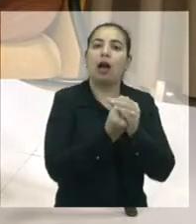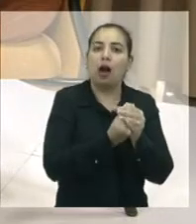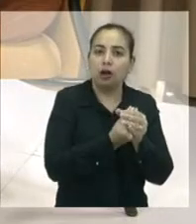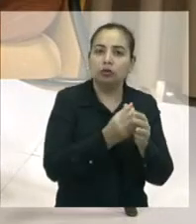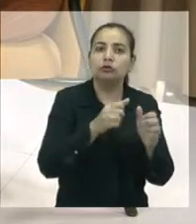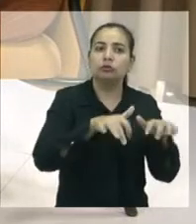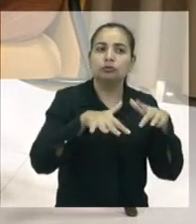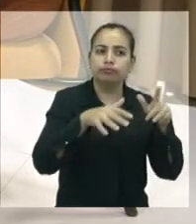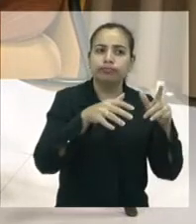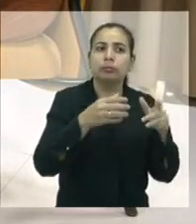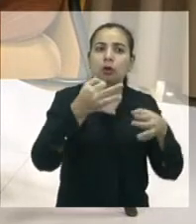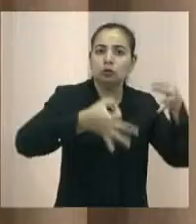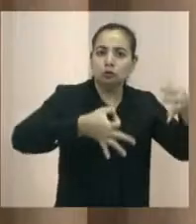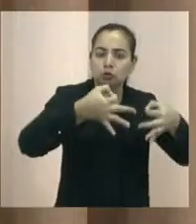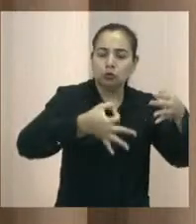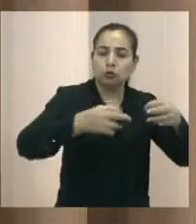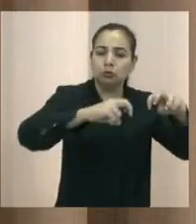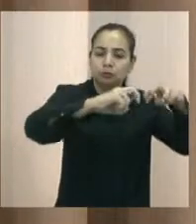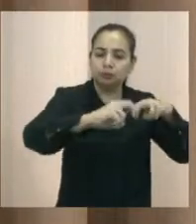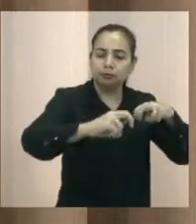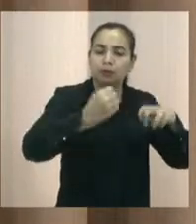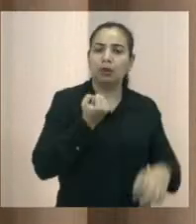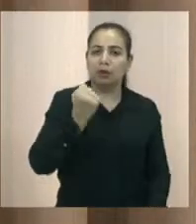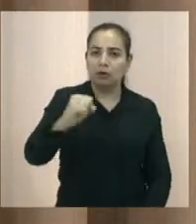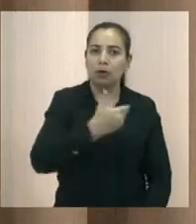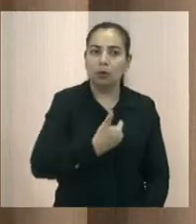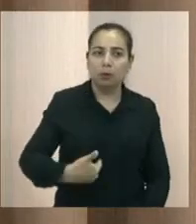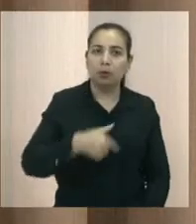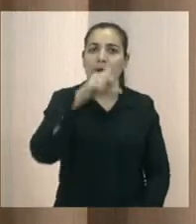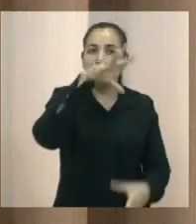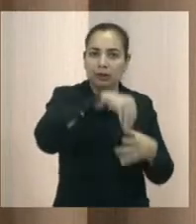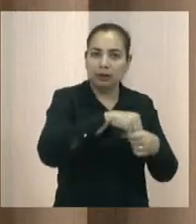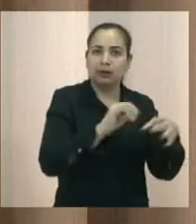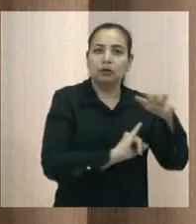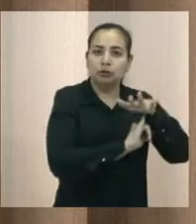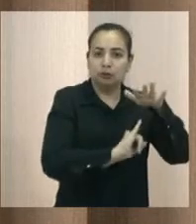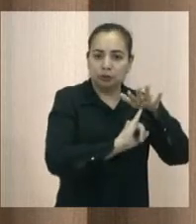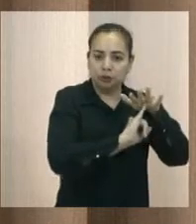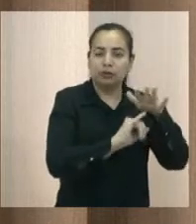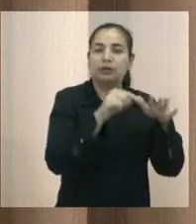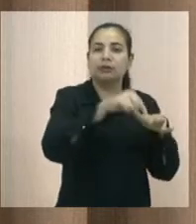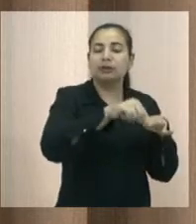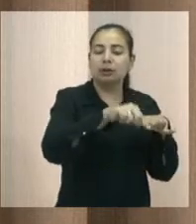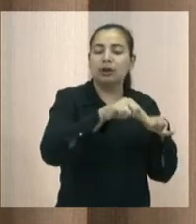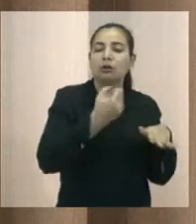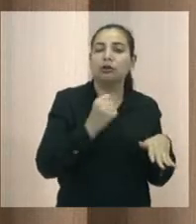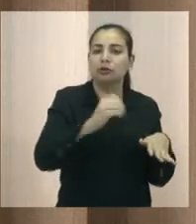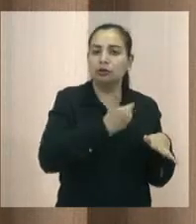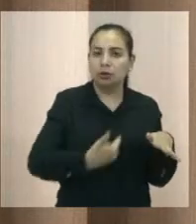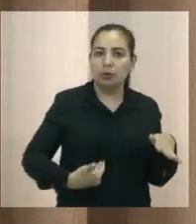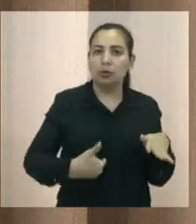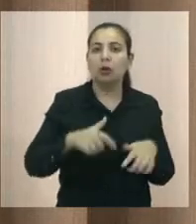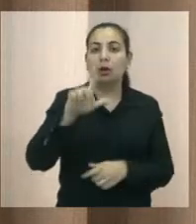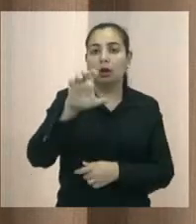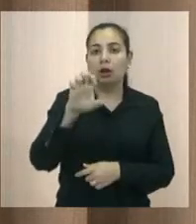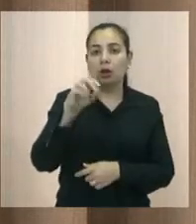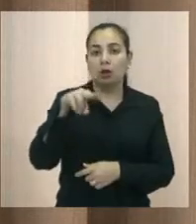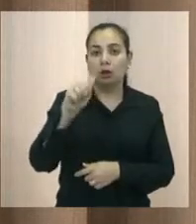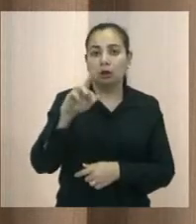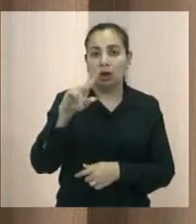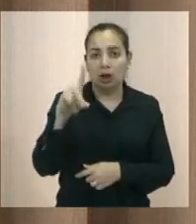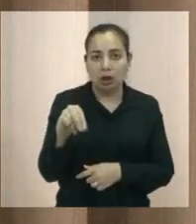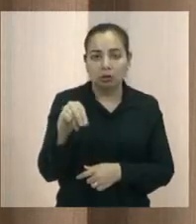a presença do defensor Dr. Leonardo, participou com a gente, acompanhou,